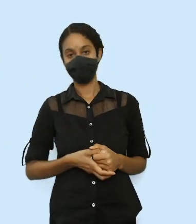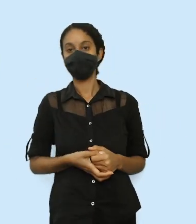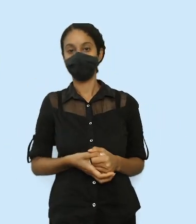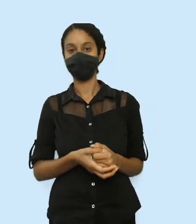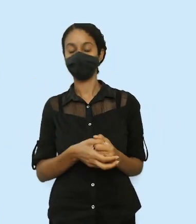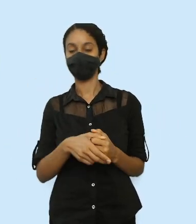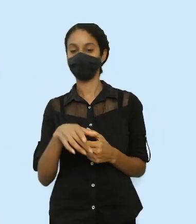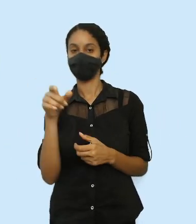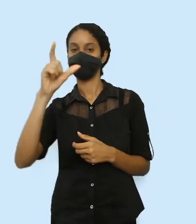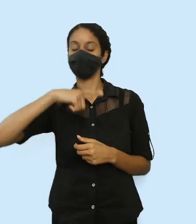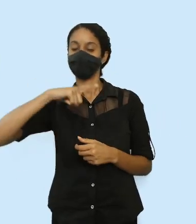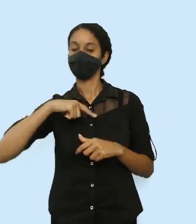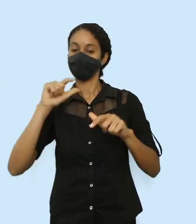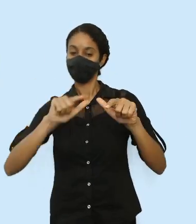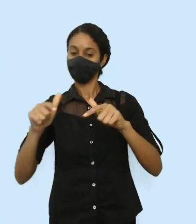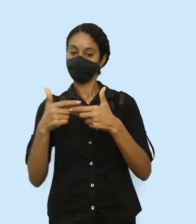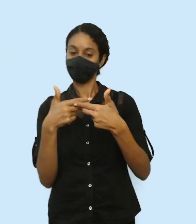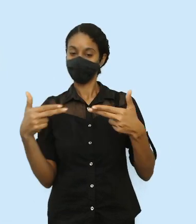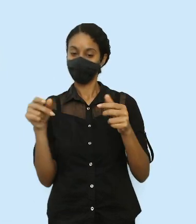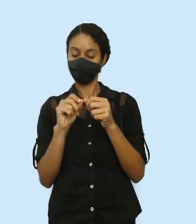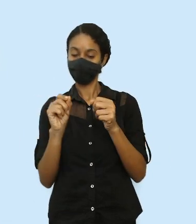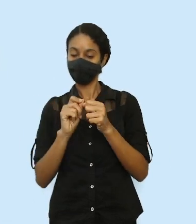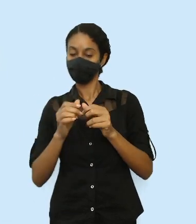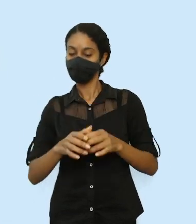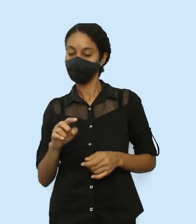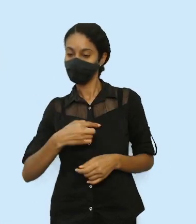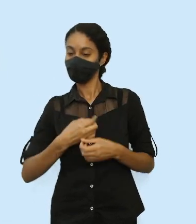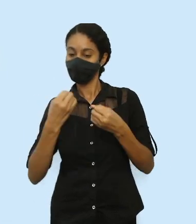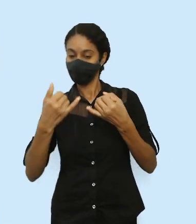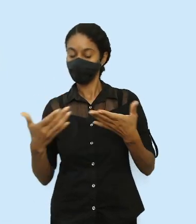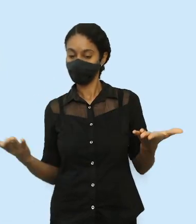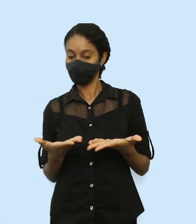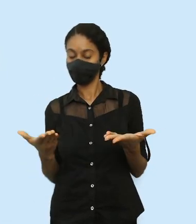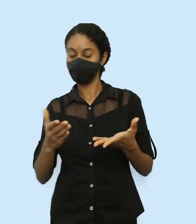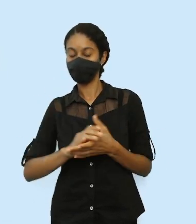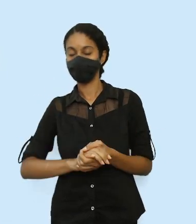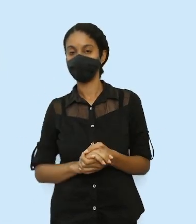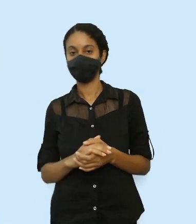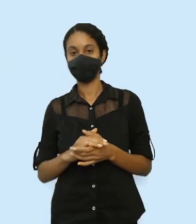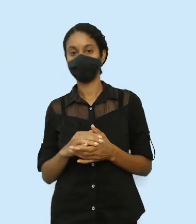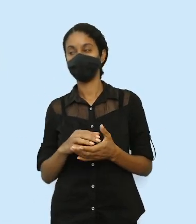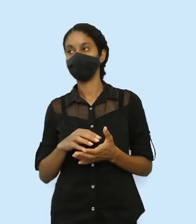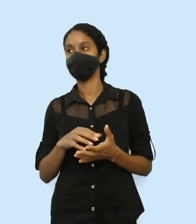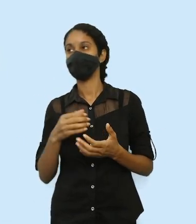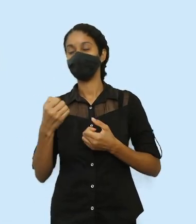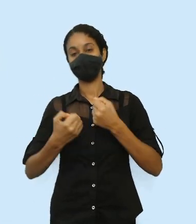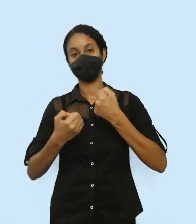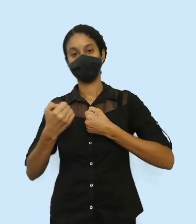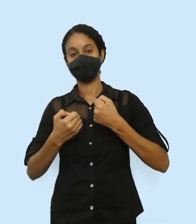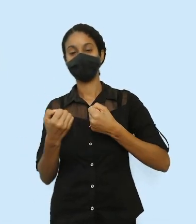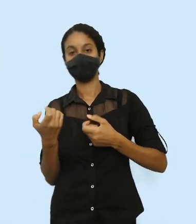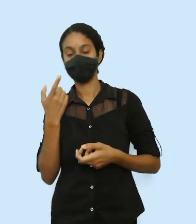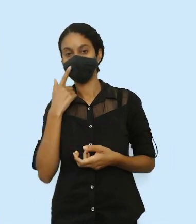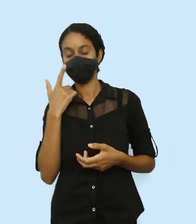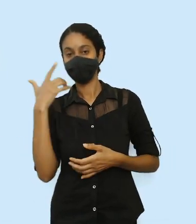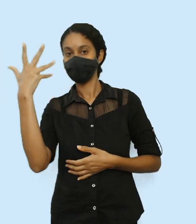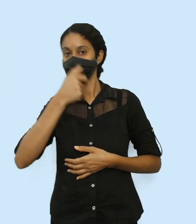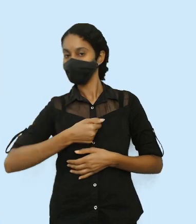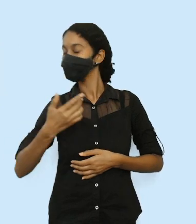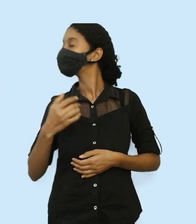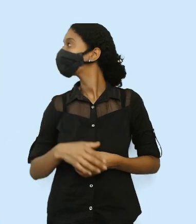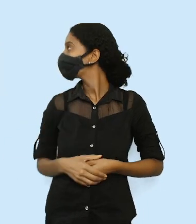né, as linhas de montagem, a gente vai falar sobre isso hoje, os veículos daquele tempo, né? Olha só como eles eram lindos.